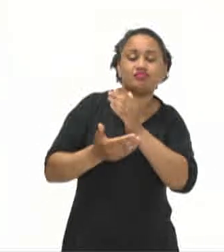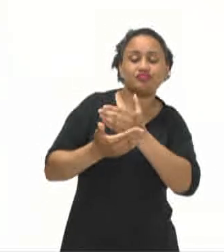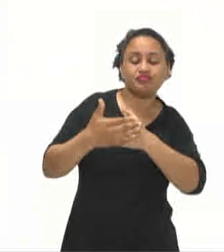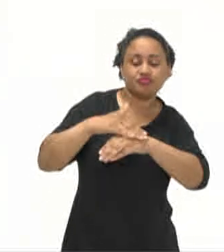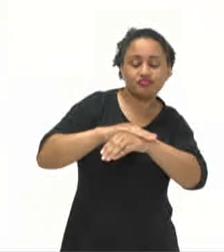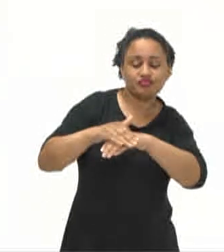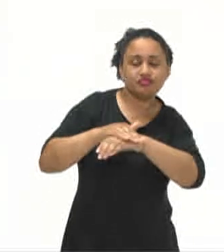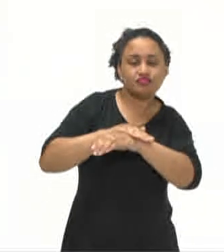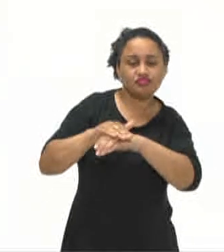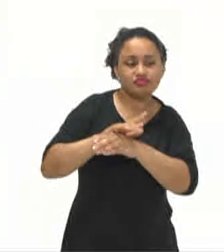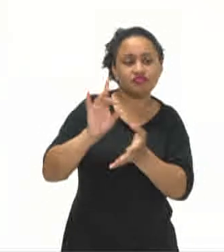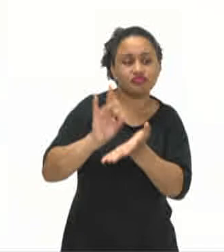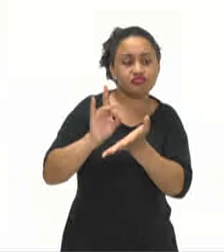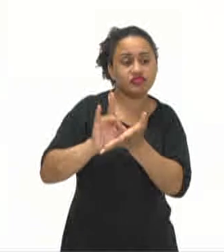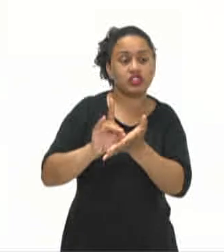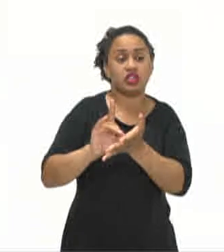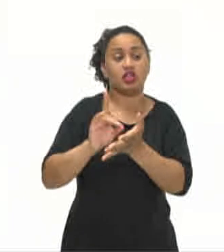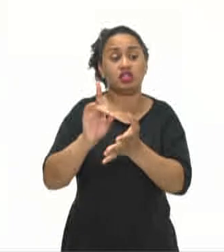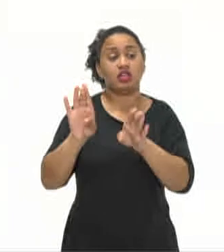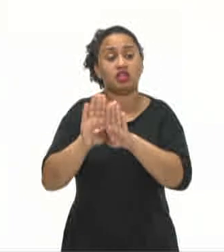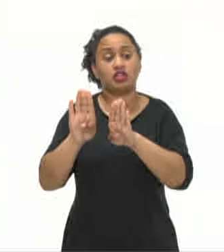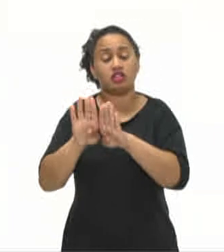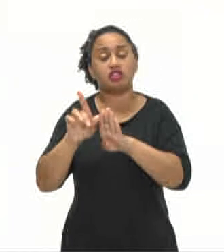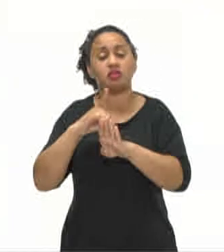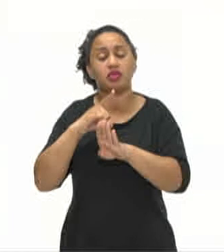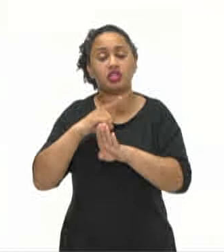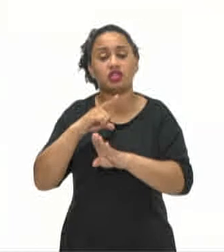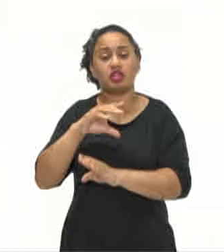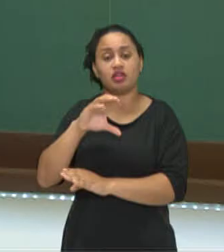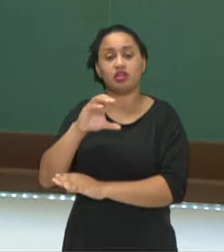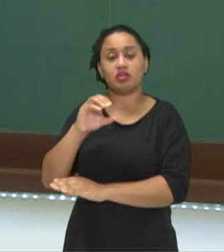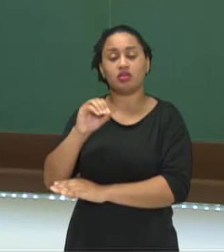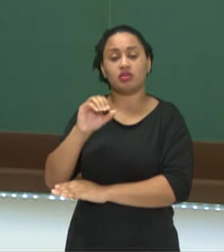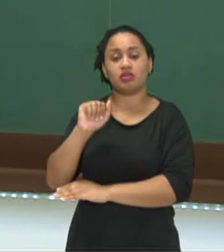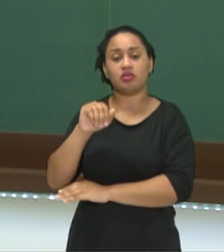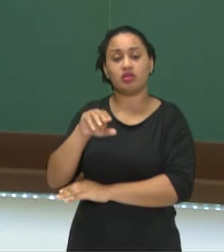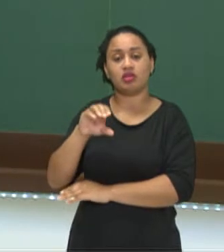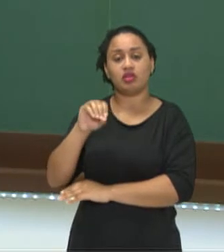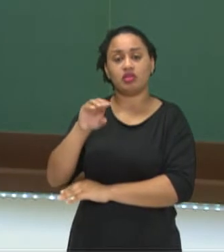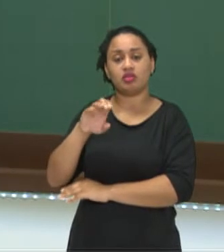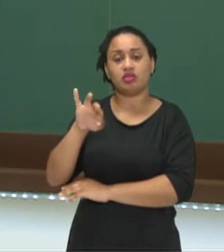tecidos verdadeiros, além da presença, por exemplo, dos coanócitos, certo?